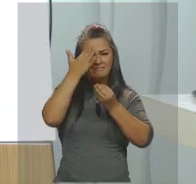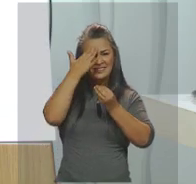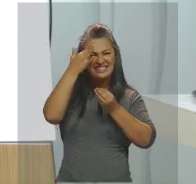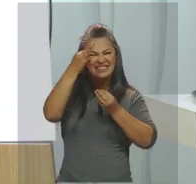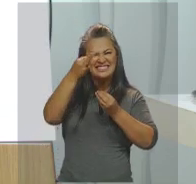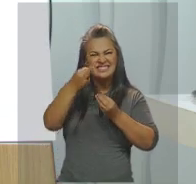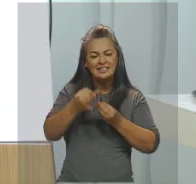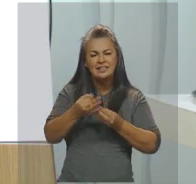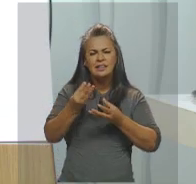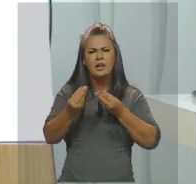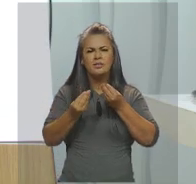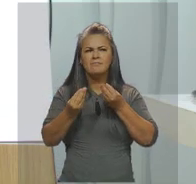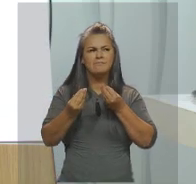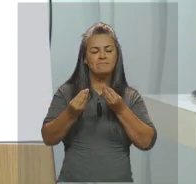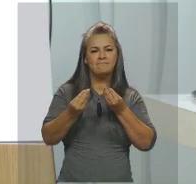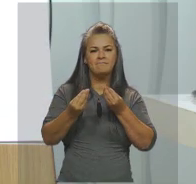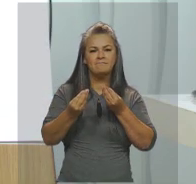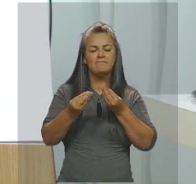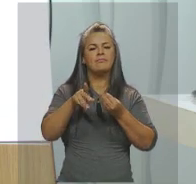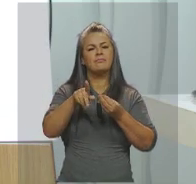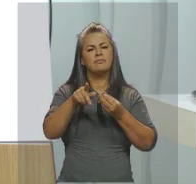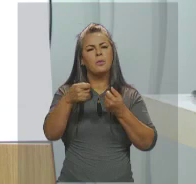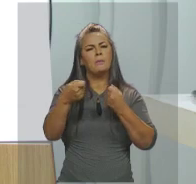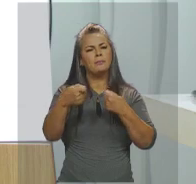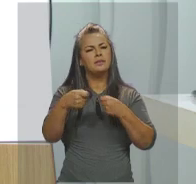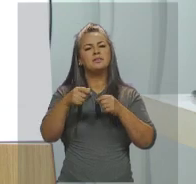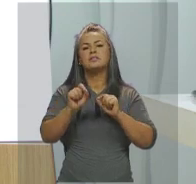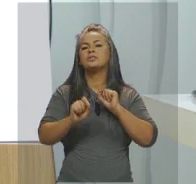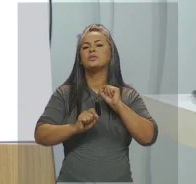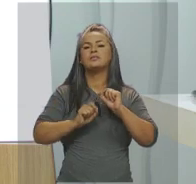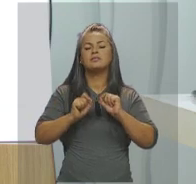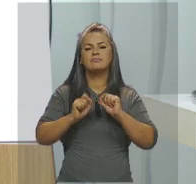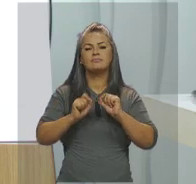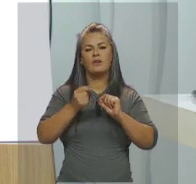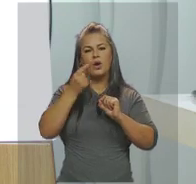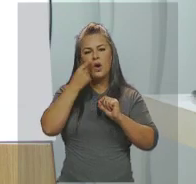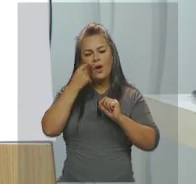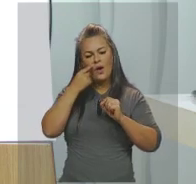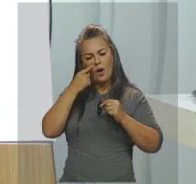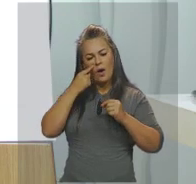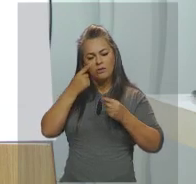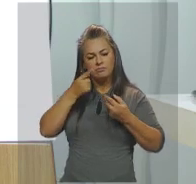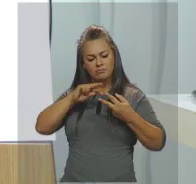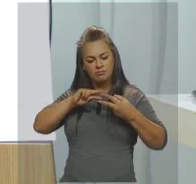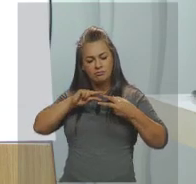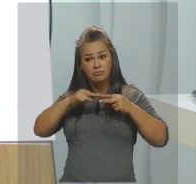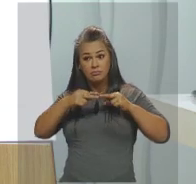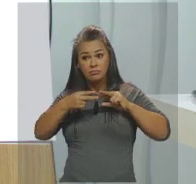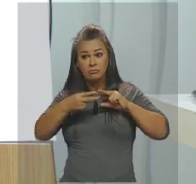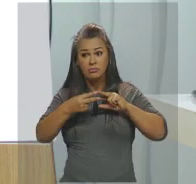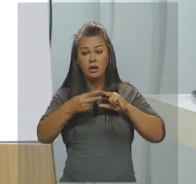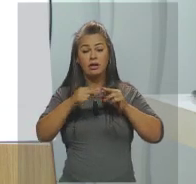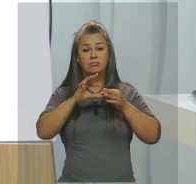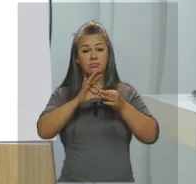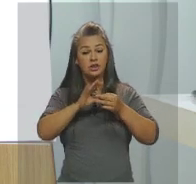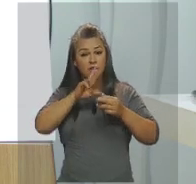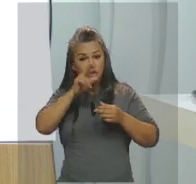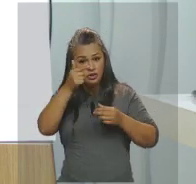isso aconteceu e por quê, eu tenho que fazer o quê? O retrocruzamento de F1 com F1